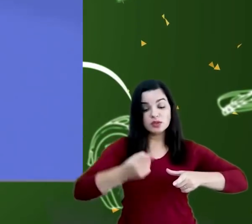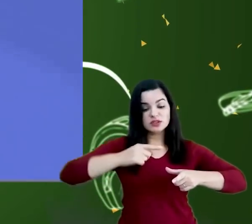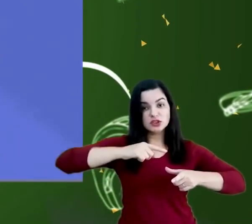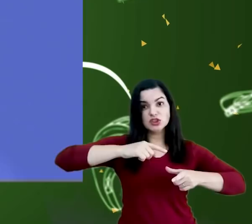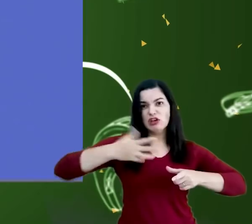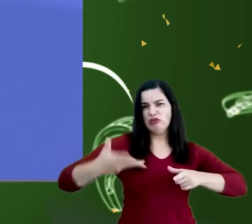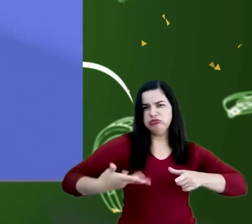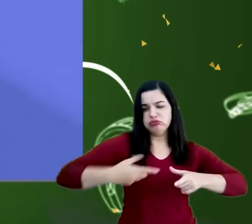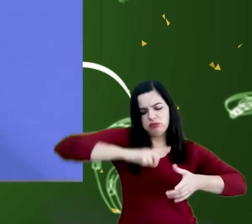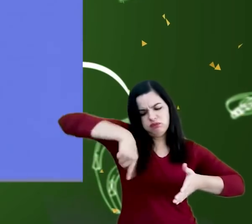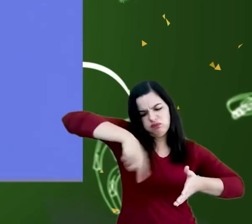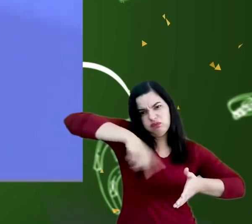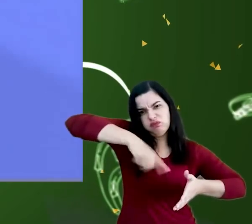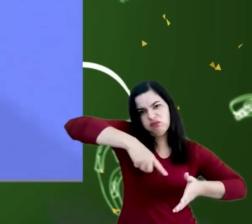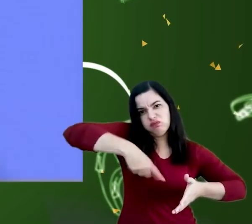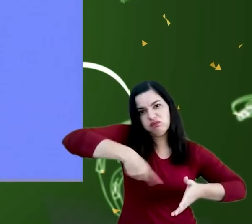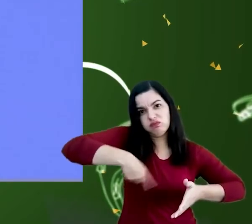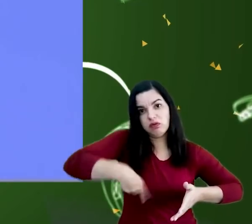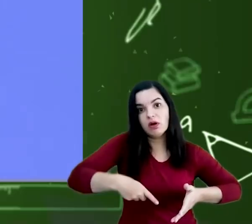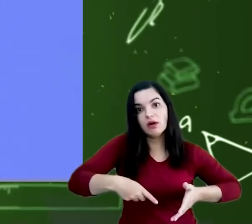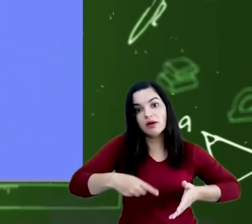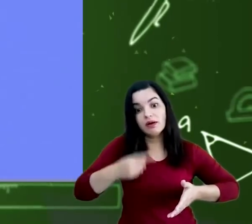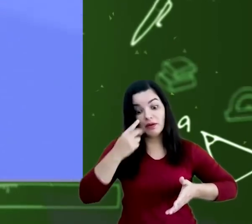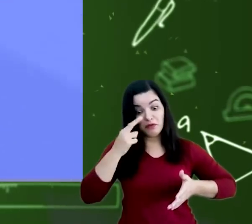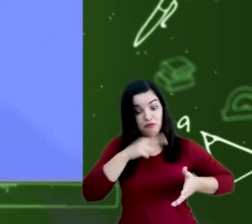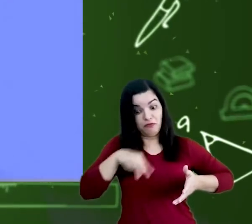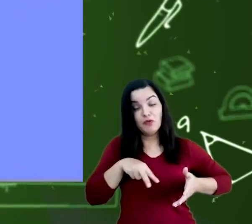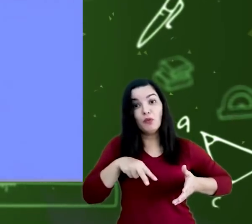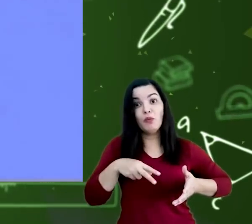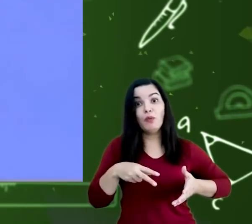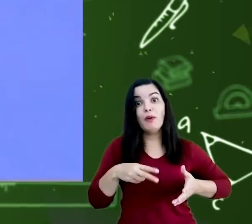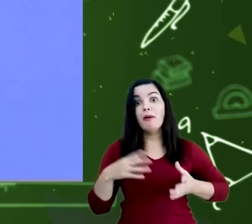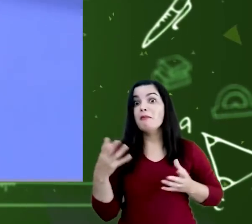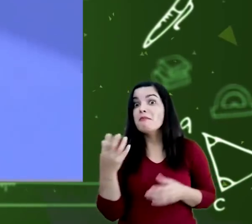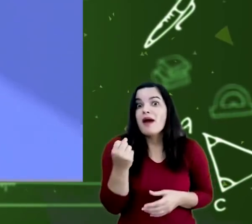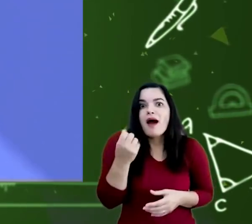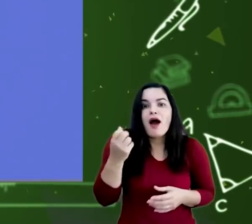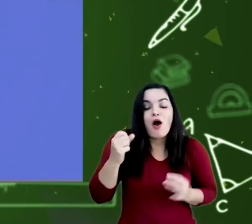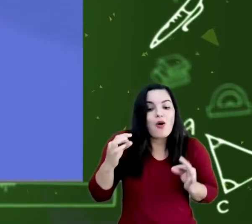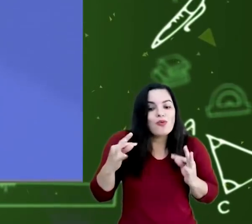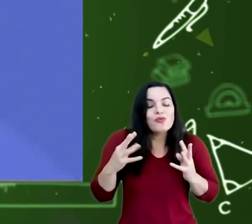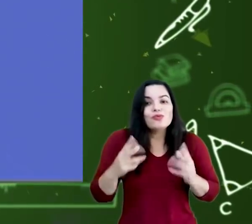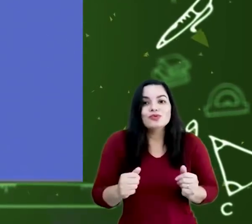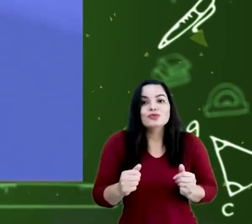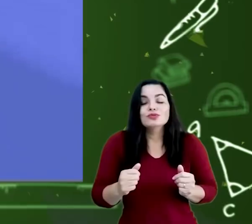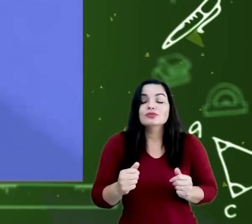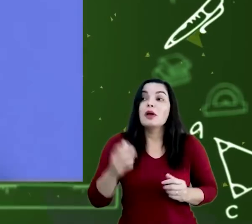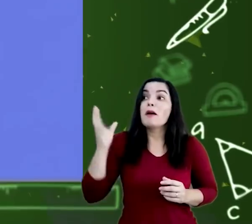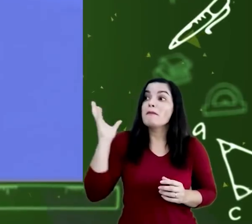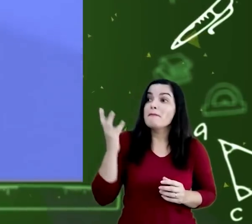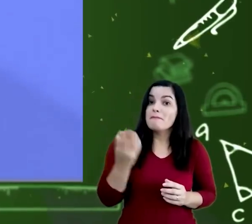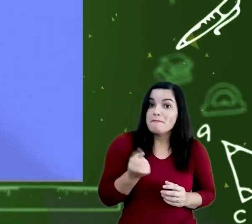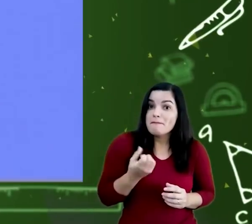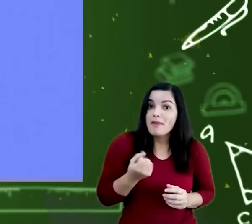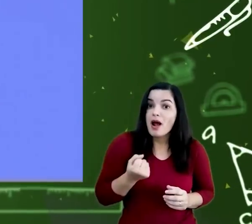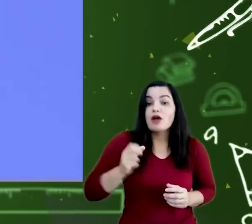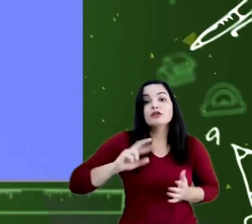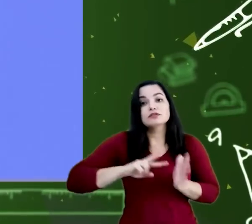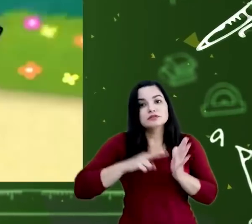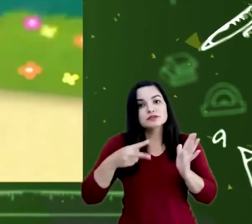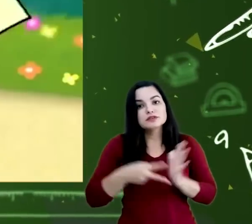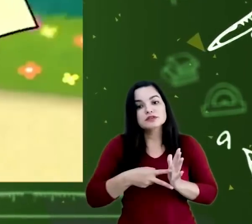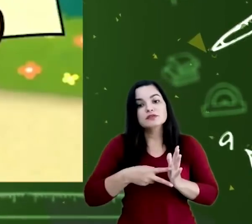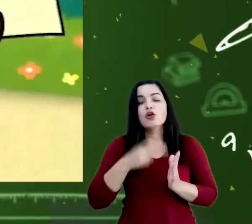maior velocidade. Viu? O disco ficou branco. O branco é a mistura de todas as